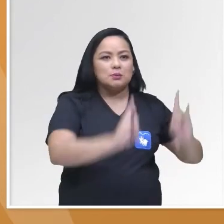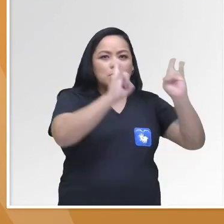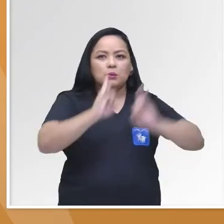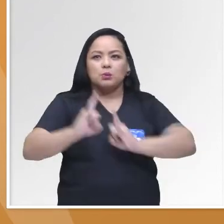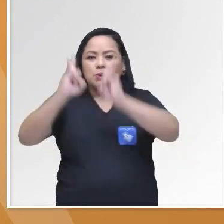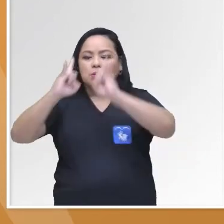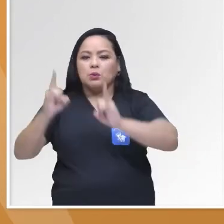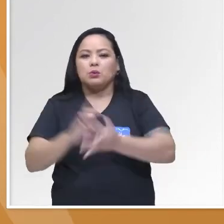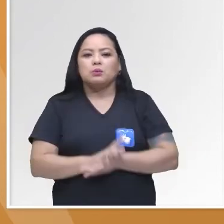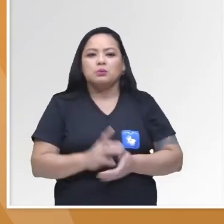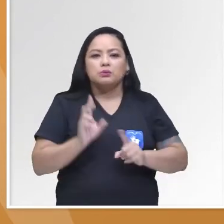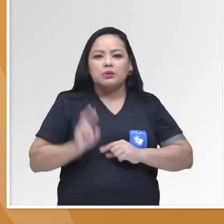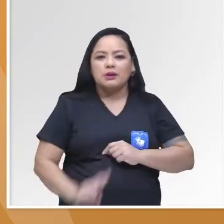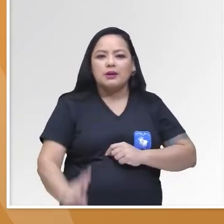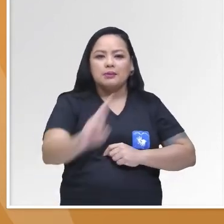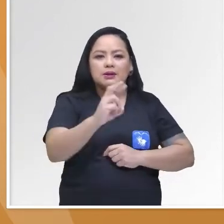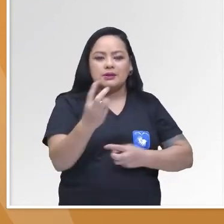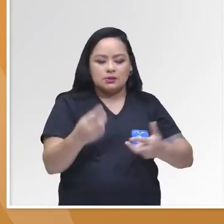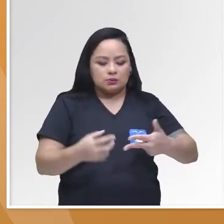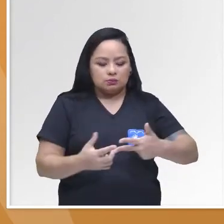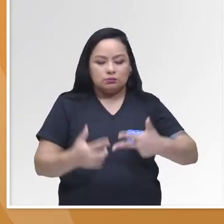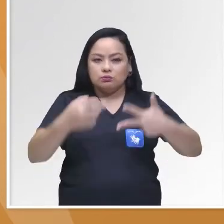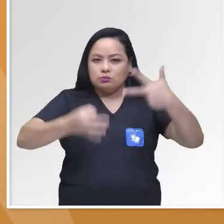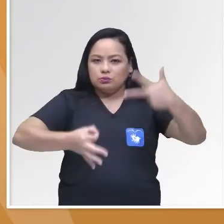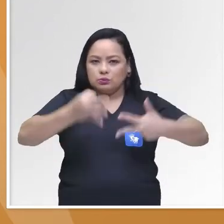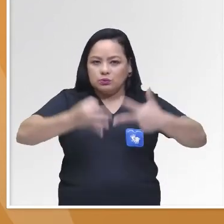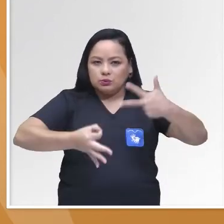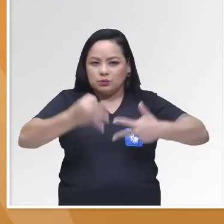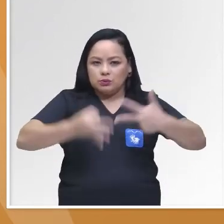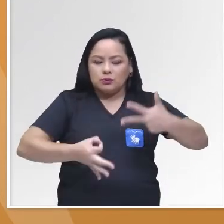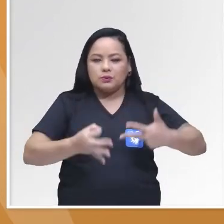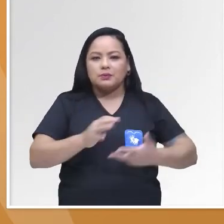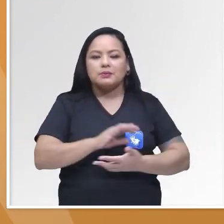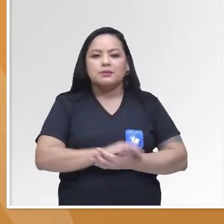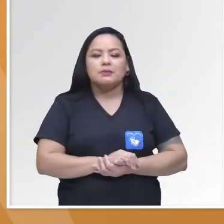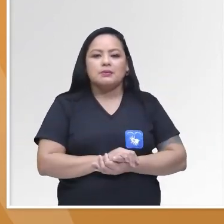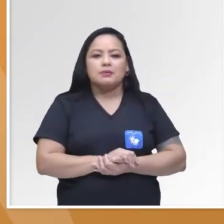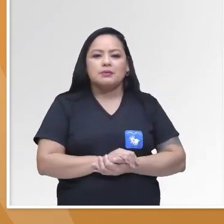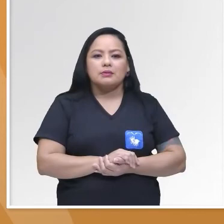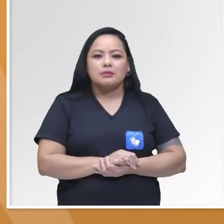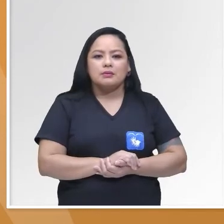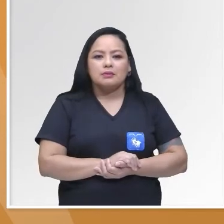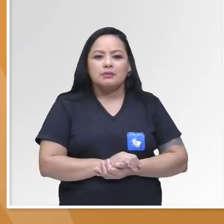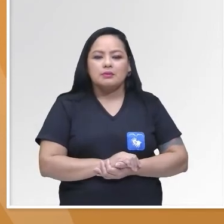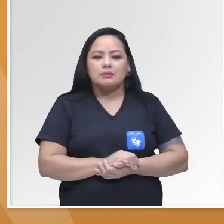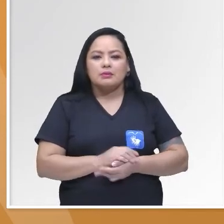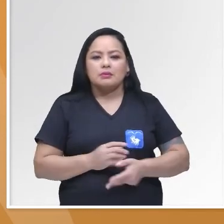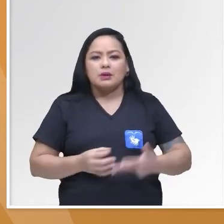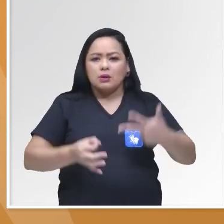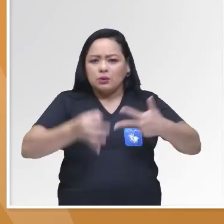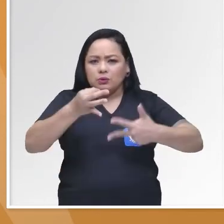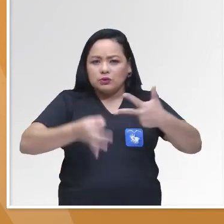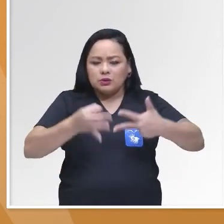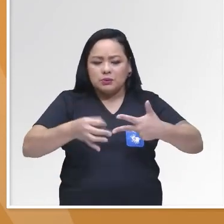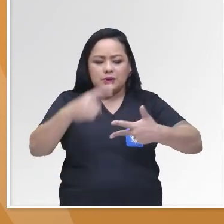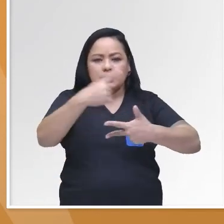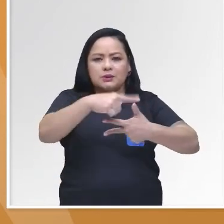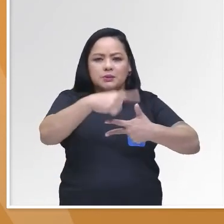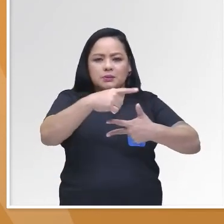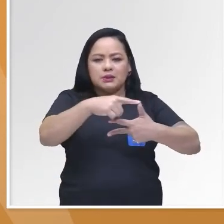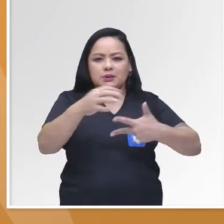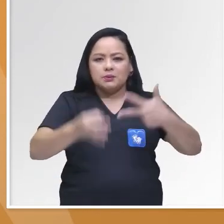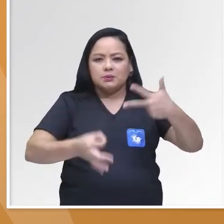que representam os três poderes da República: o Palácio do Planalto, Executivo, o Supremo Tribunal